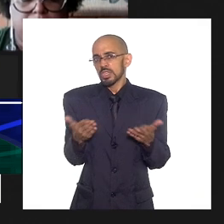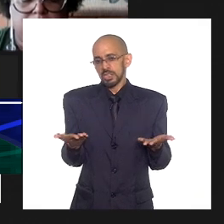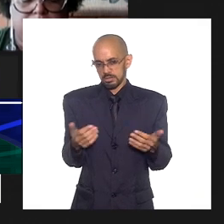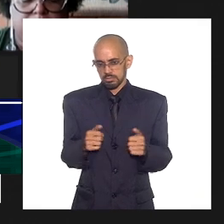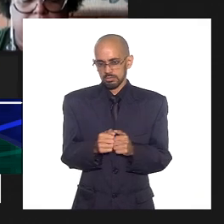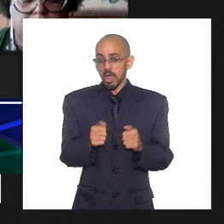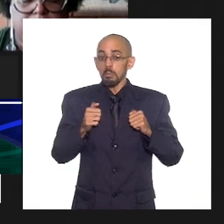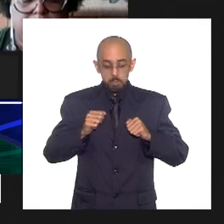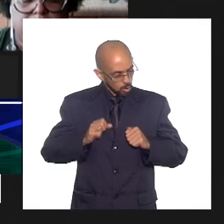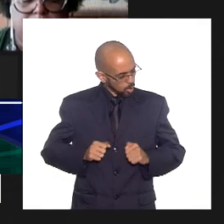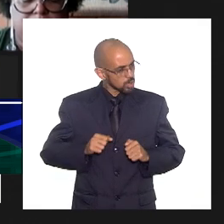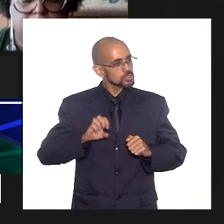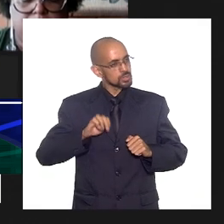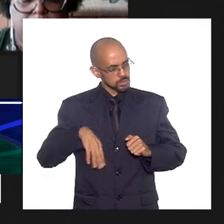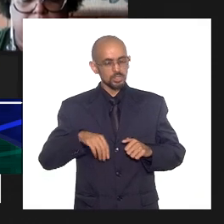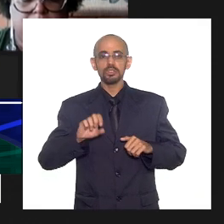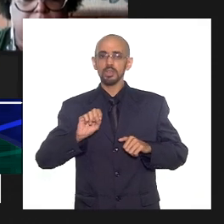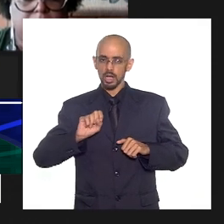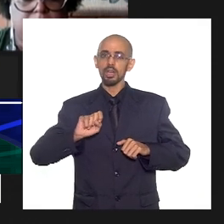Pode, está tranquilo, Luiz. Ok.